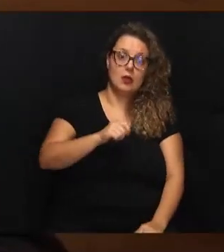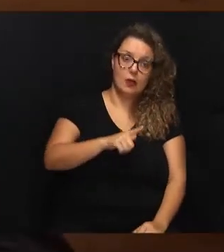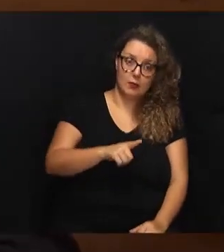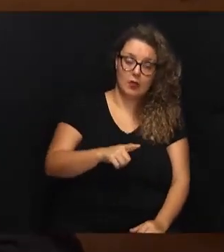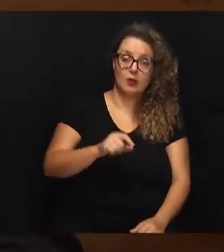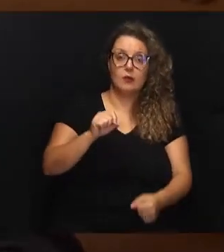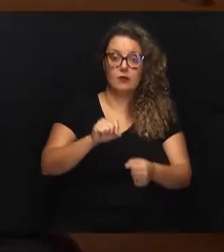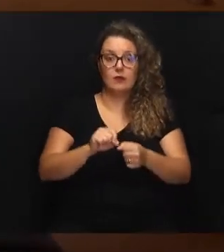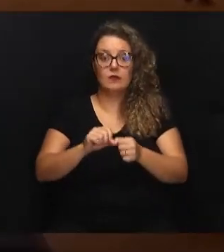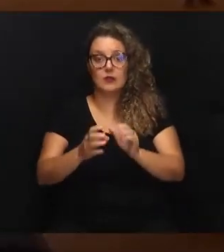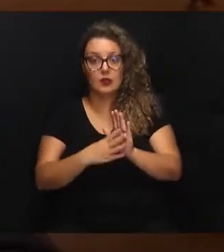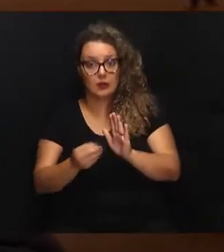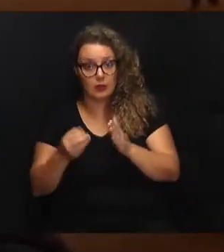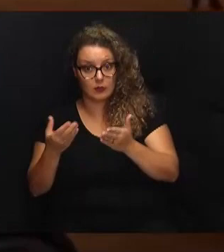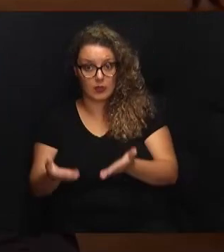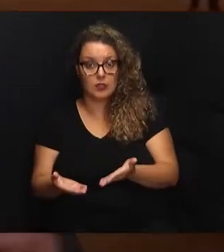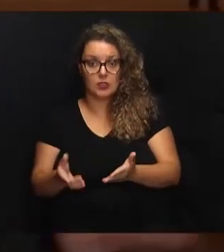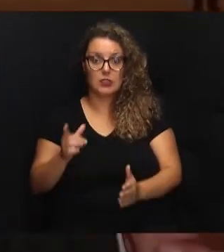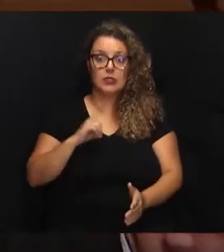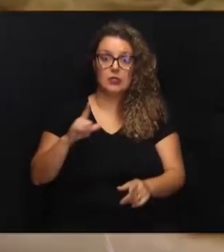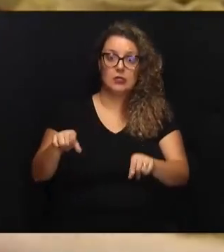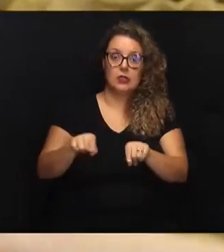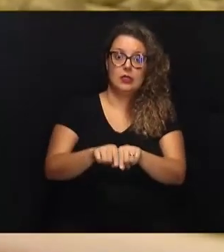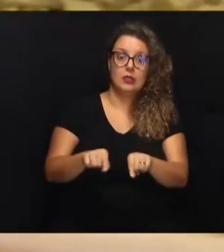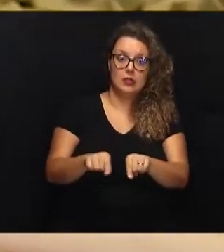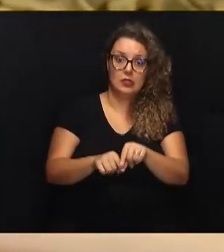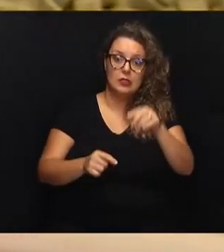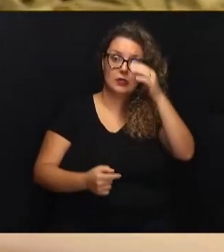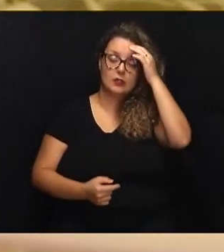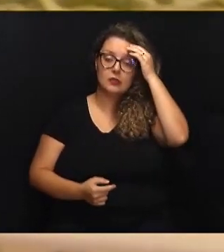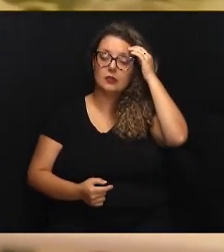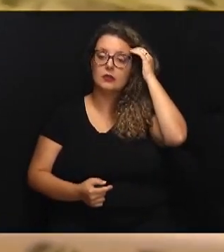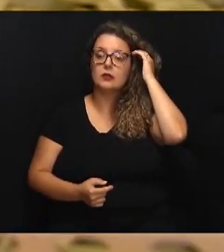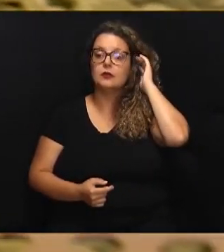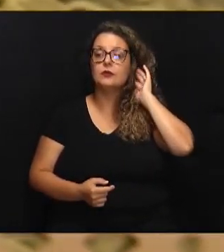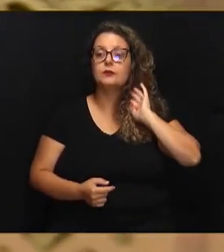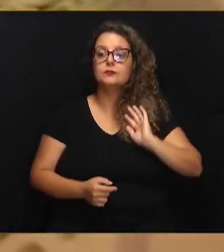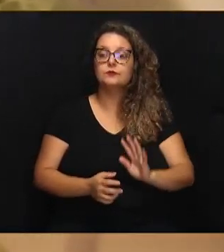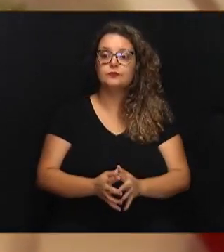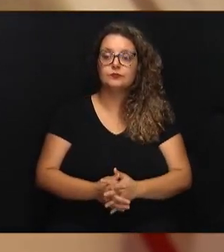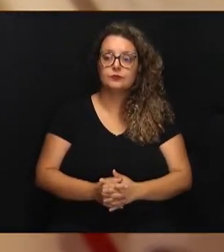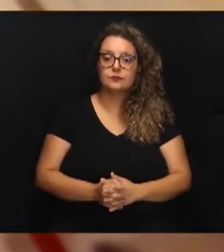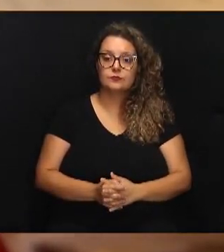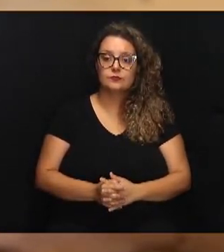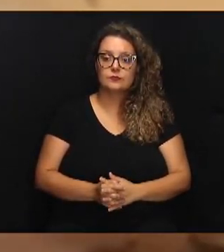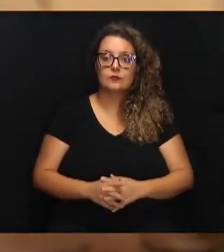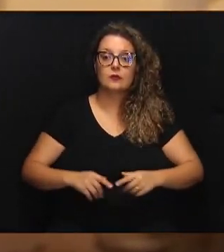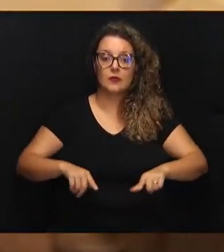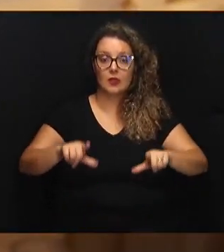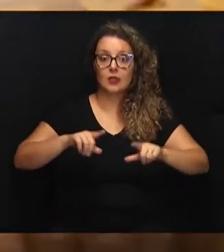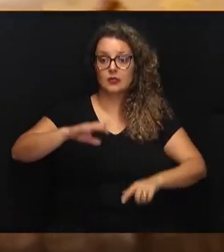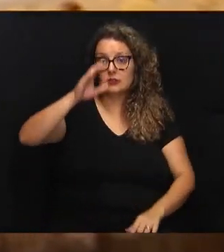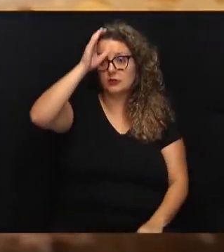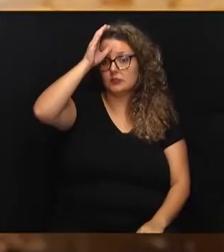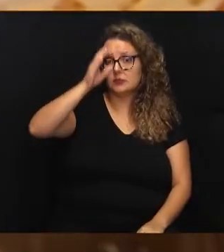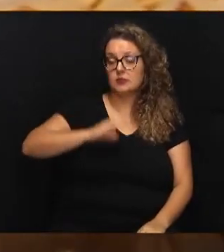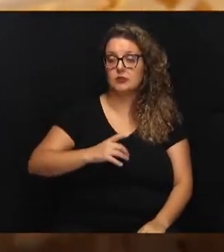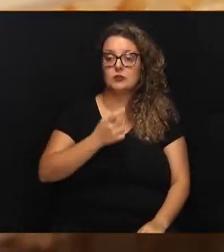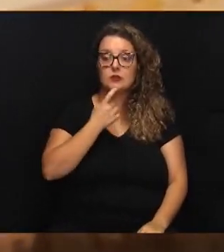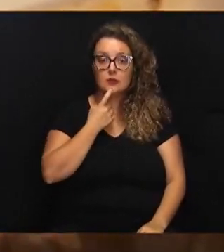isso. Nós vamos ter também a entrega de um título de cidadão campineiro